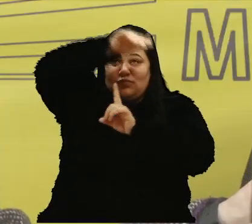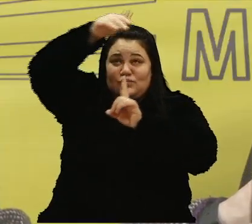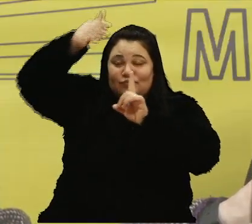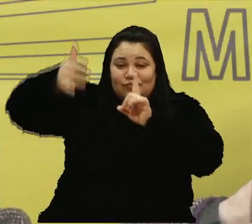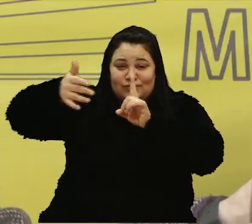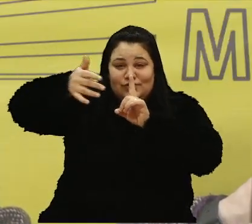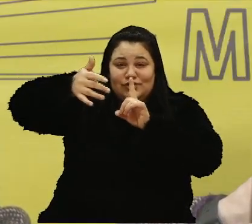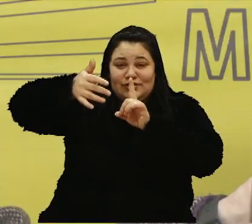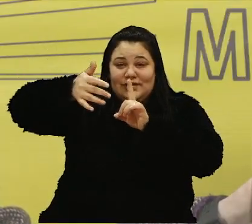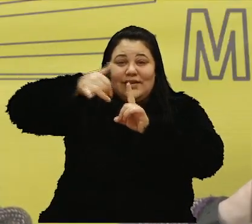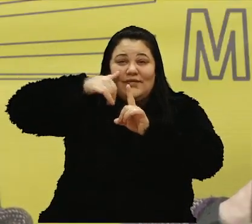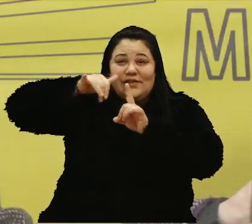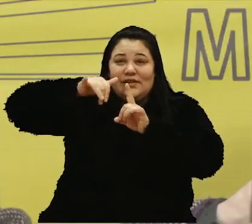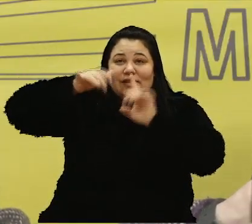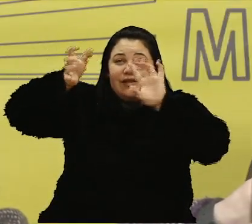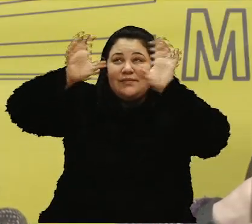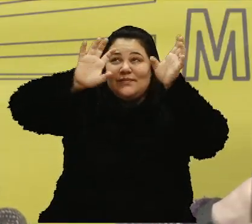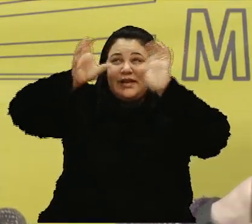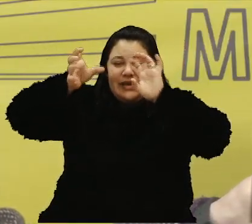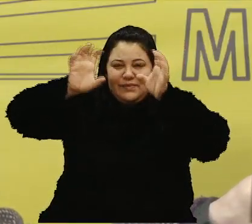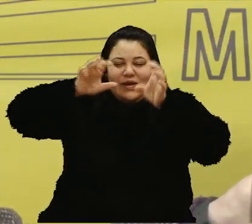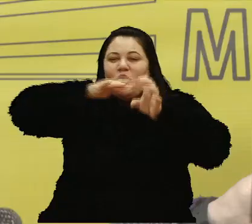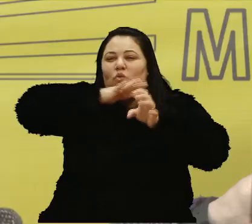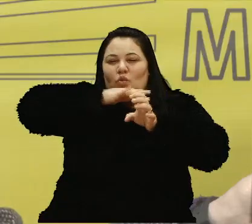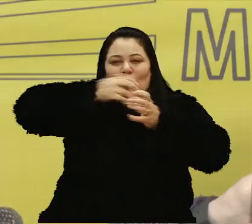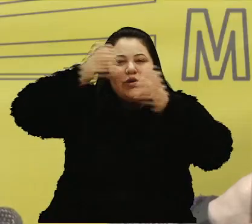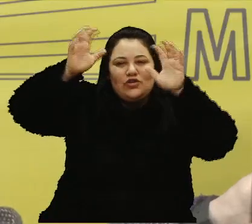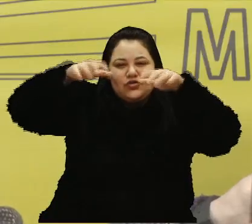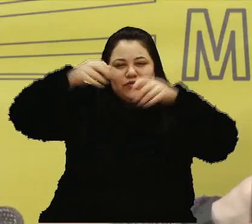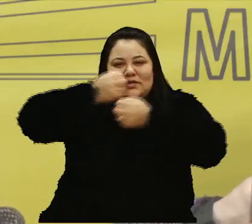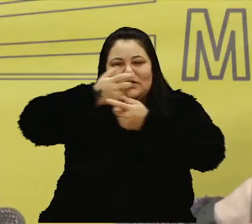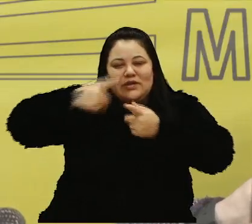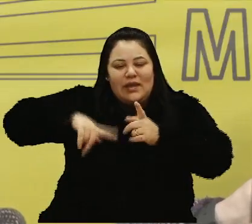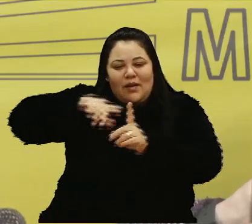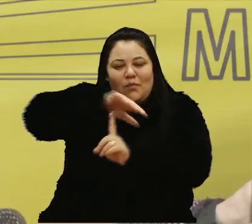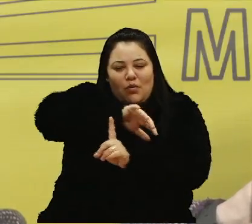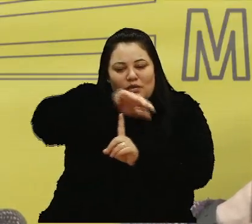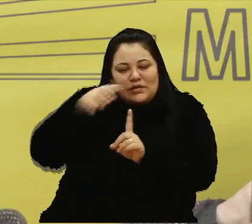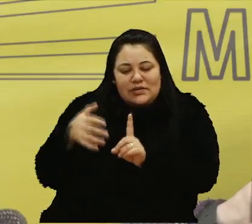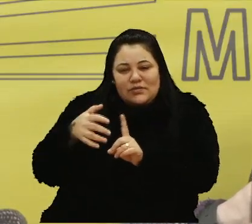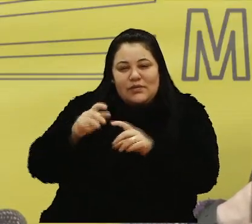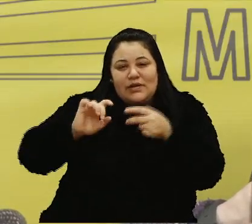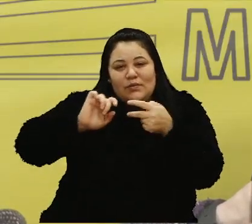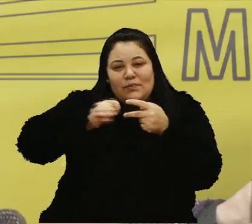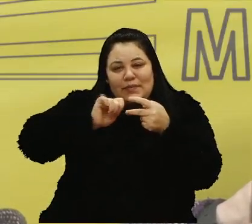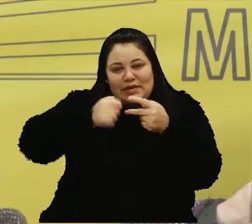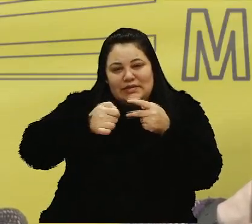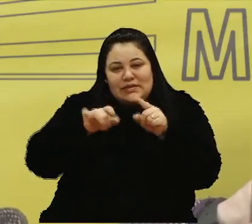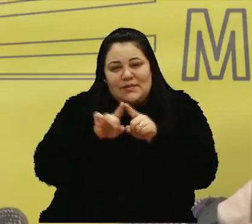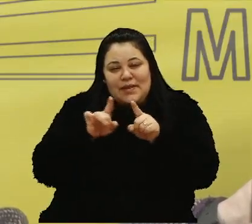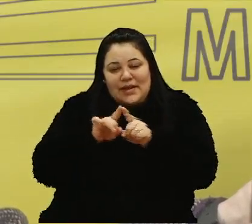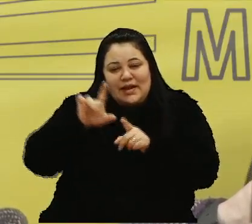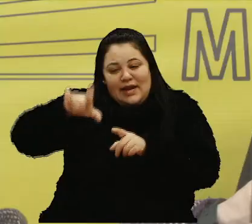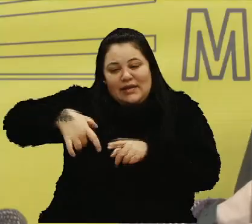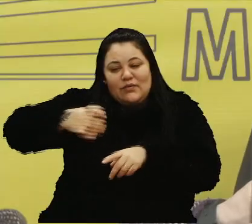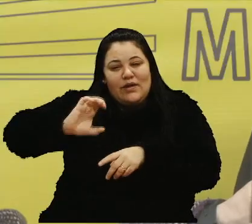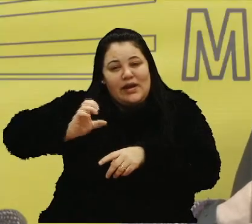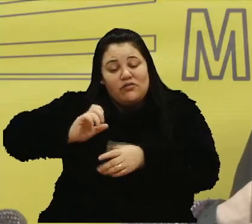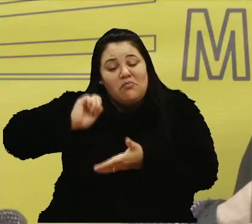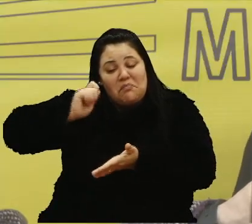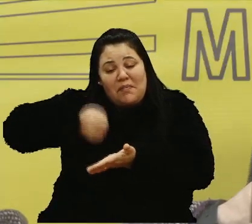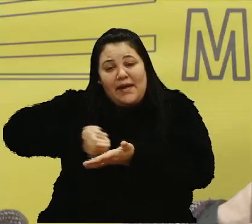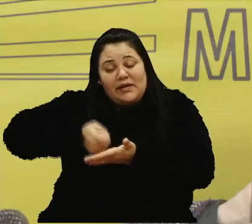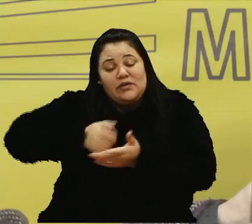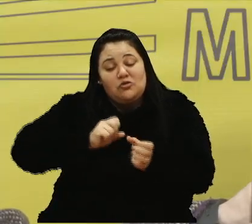e com um Pix, com cartão de crédito, você já paga a passagem. E você pode utilizar essa passagem 2h30 por